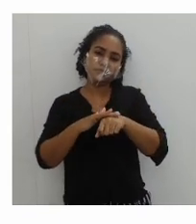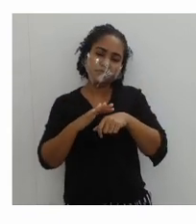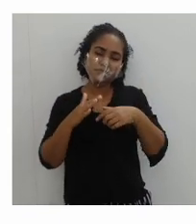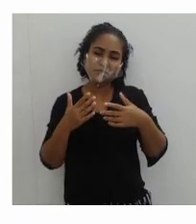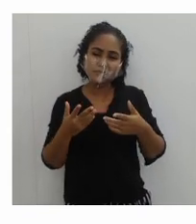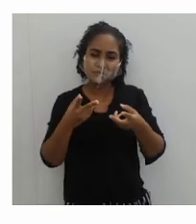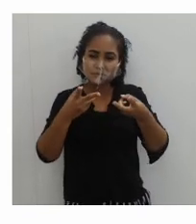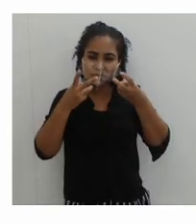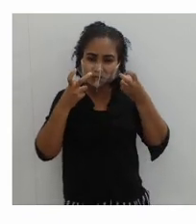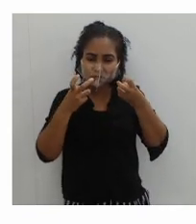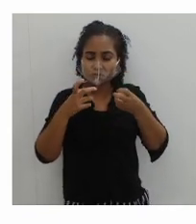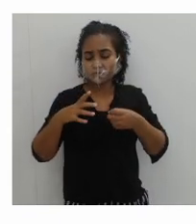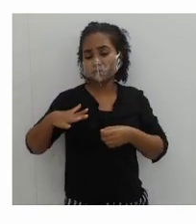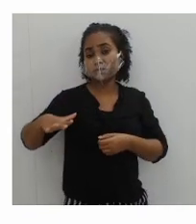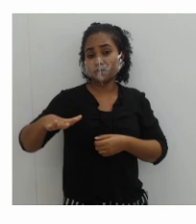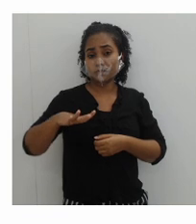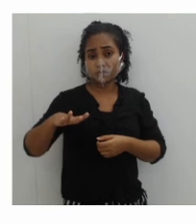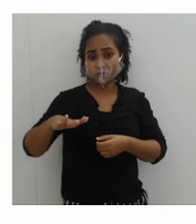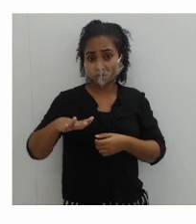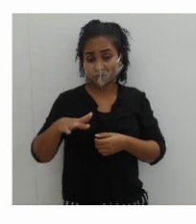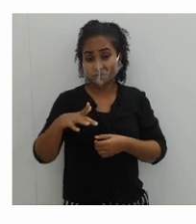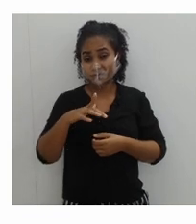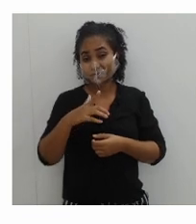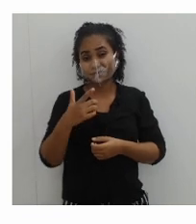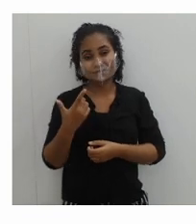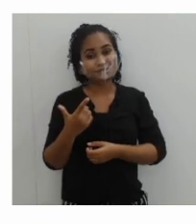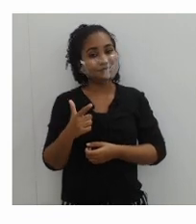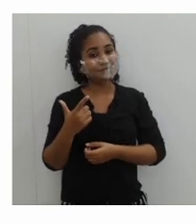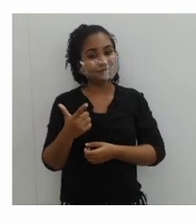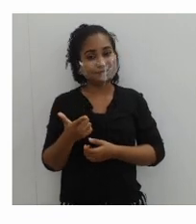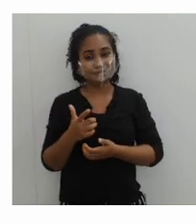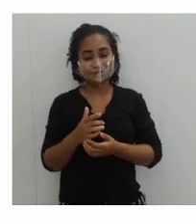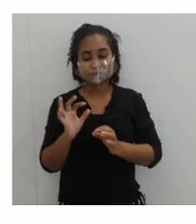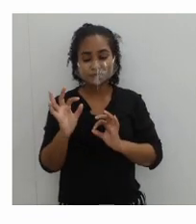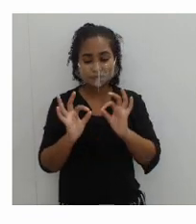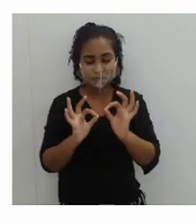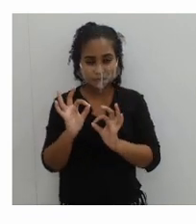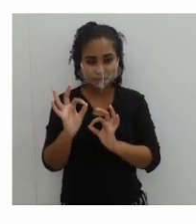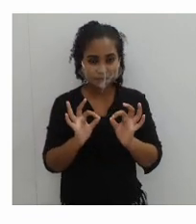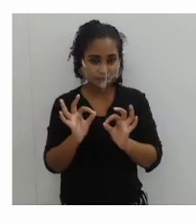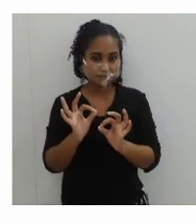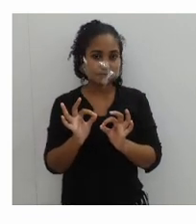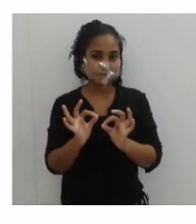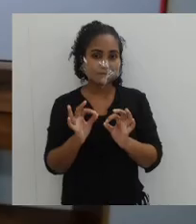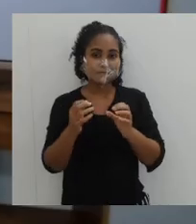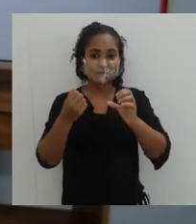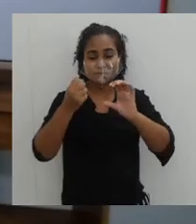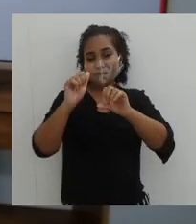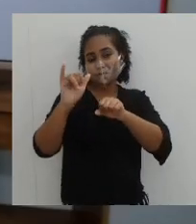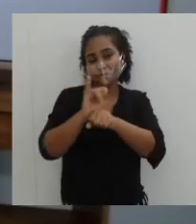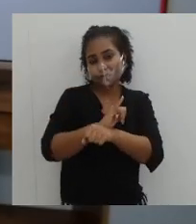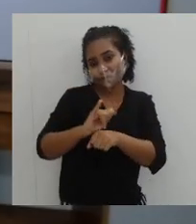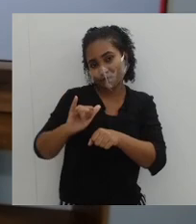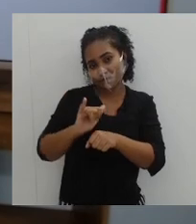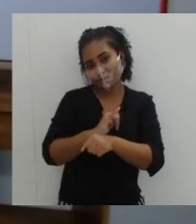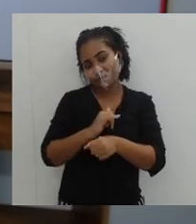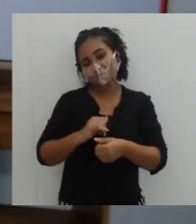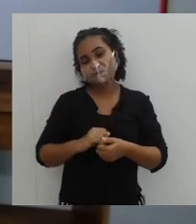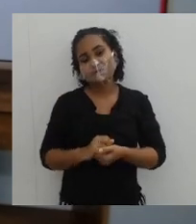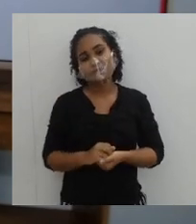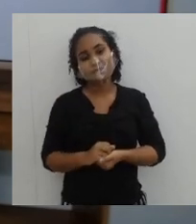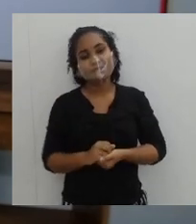a gente tem uma população que ela não está organizada quanto a isso, né? Quanto à questão